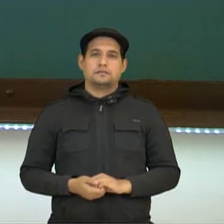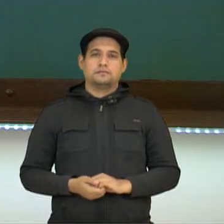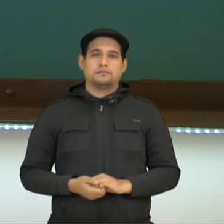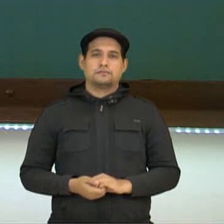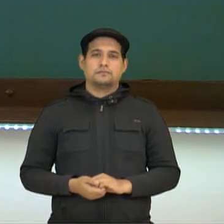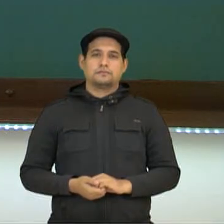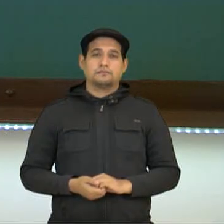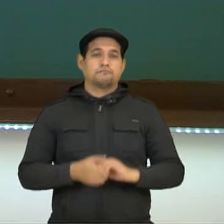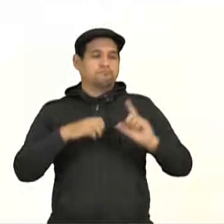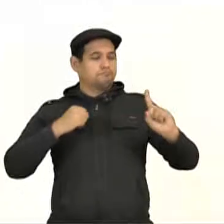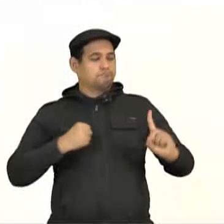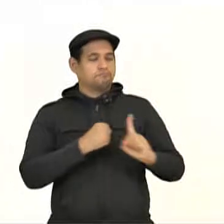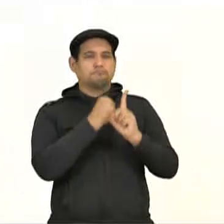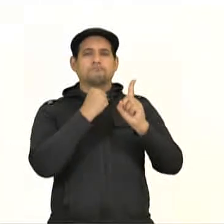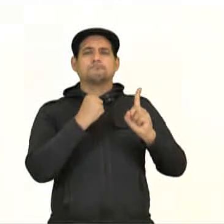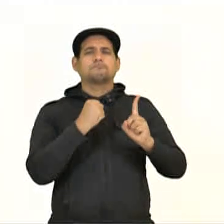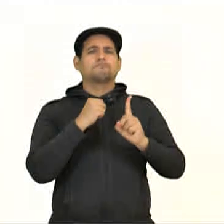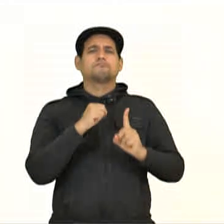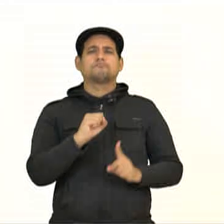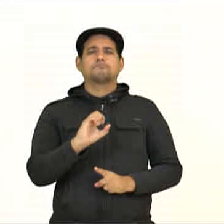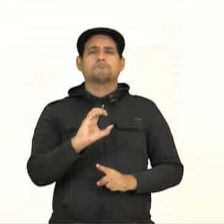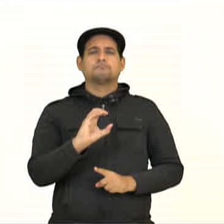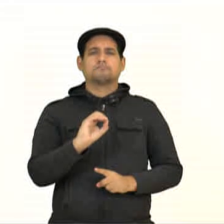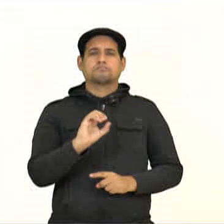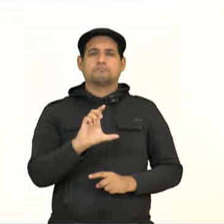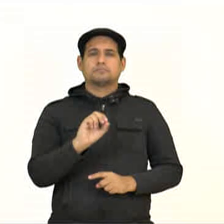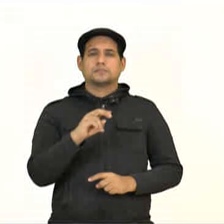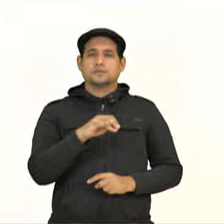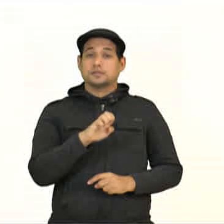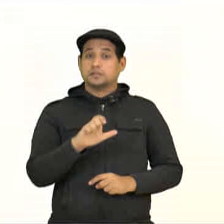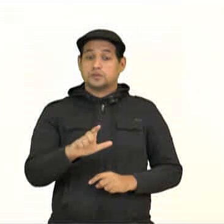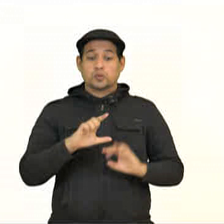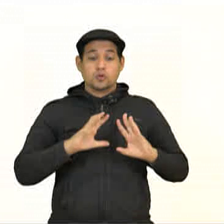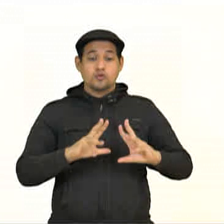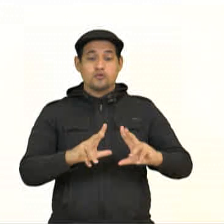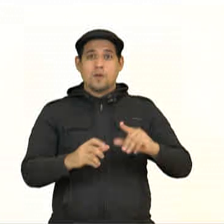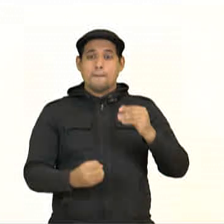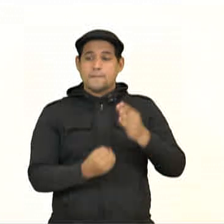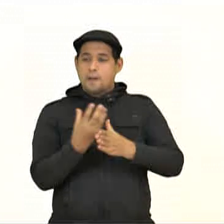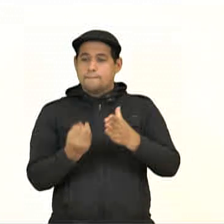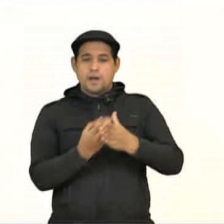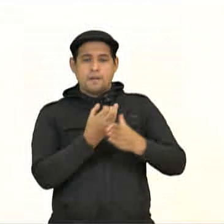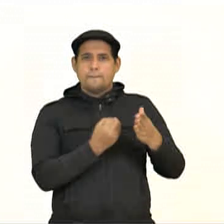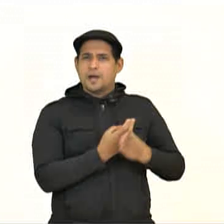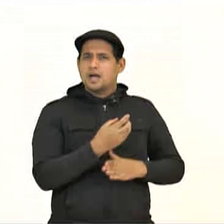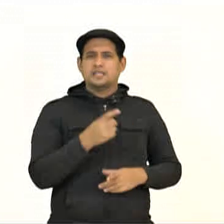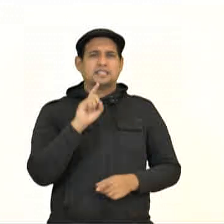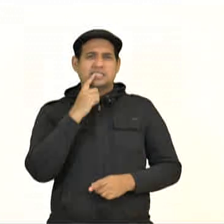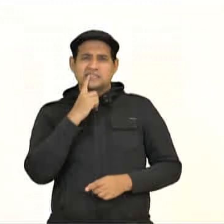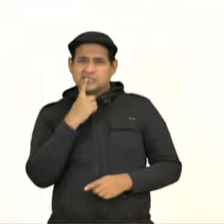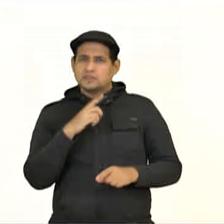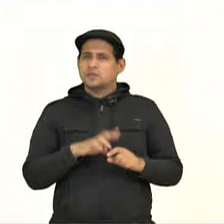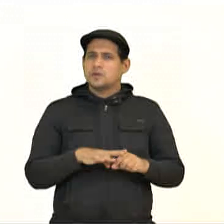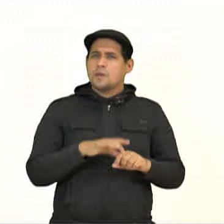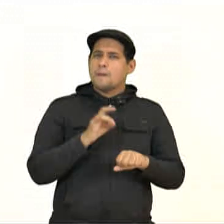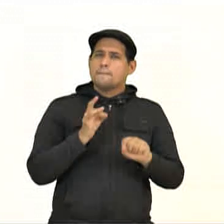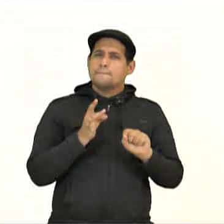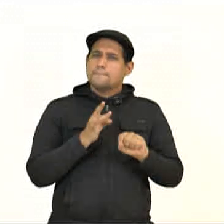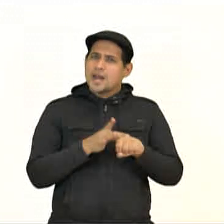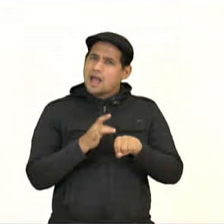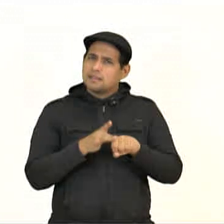O Pacto Colonial, né? Toda a produção de prata, ouro,